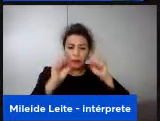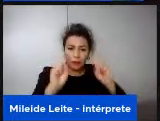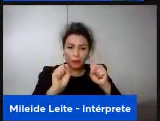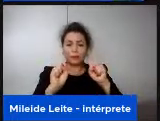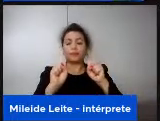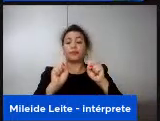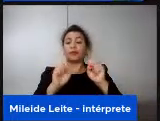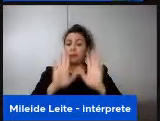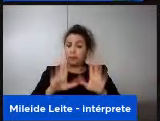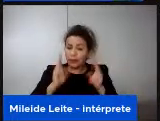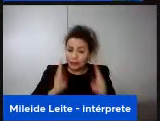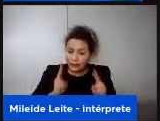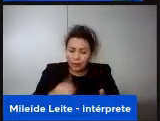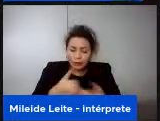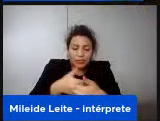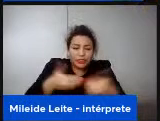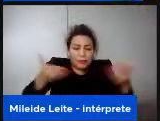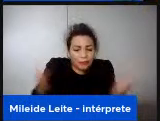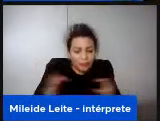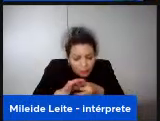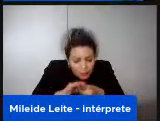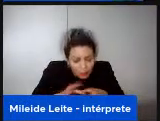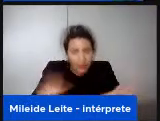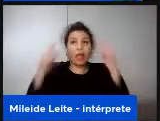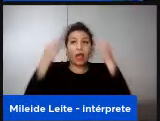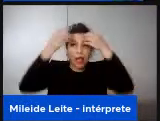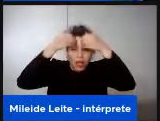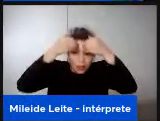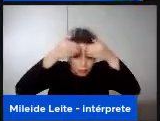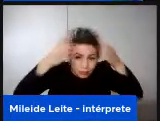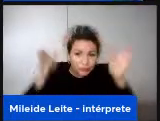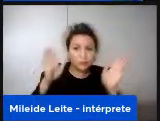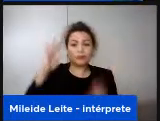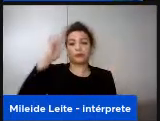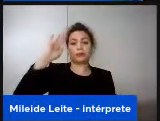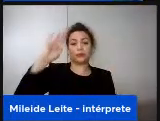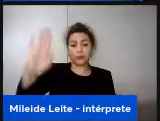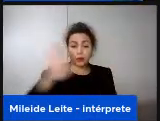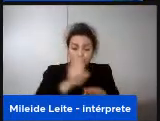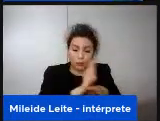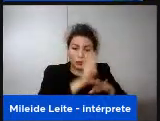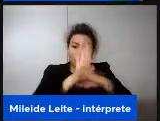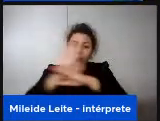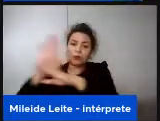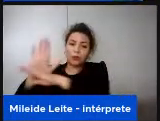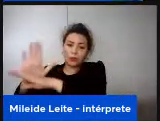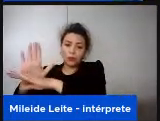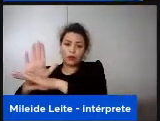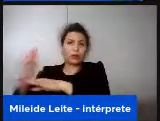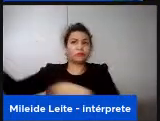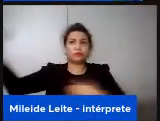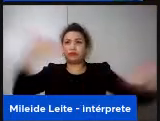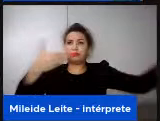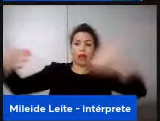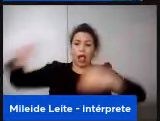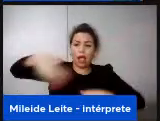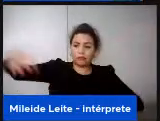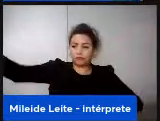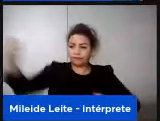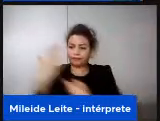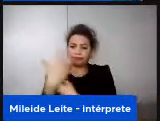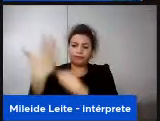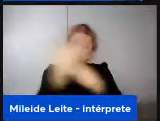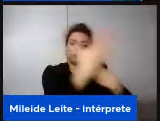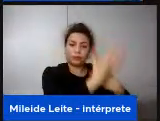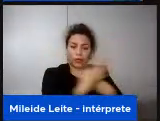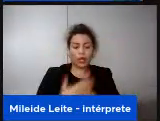mas sempre de braços abertos, né? E mente aberta, principalmente, para as contribuições que vêm de todas as áreas, e eu menciono aqui